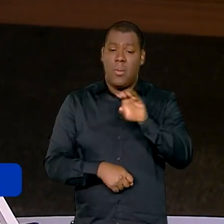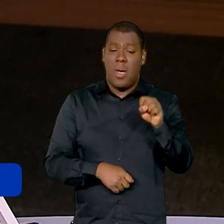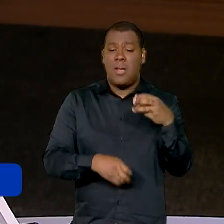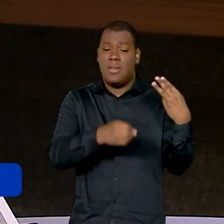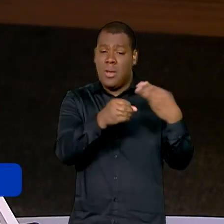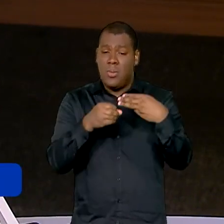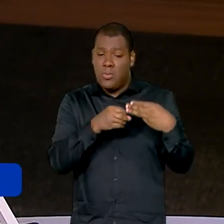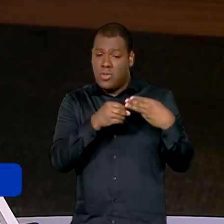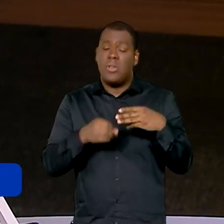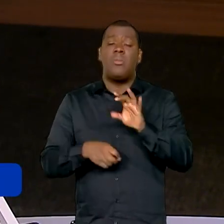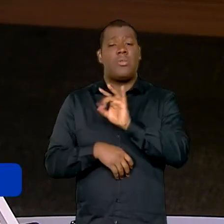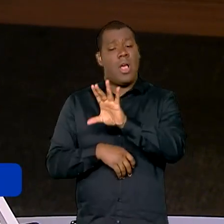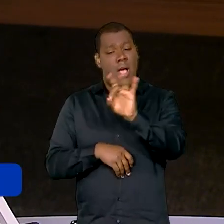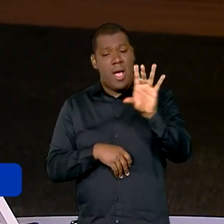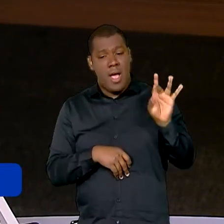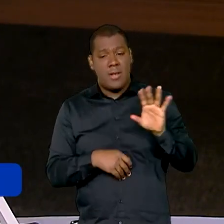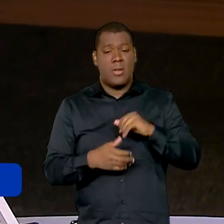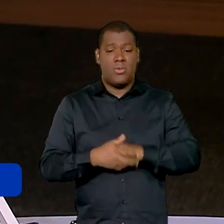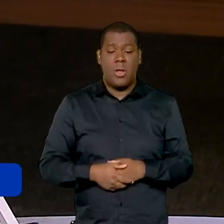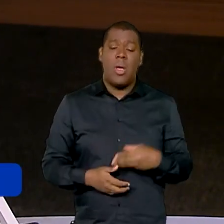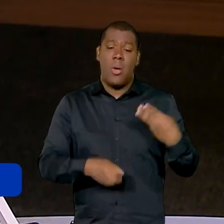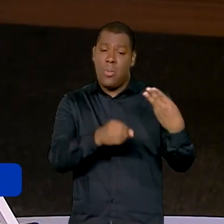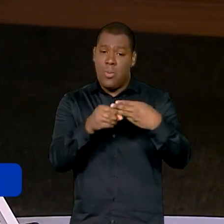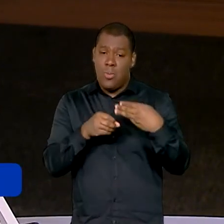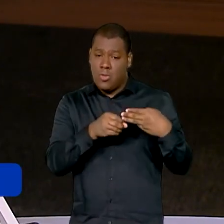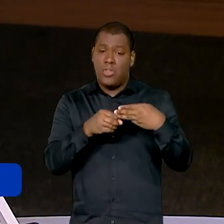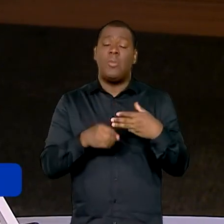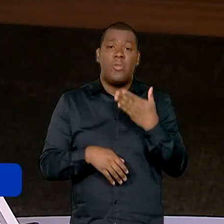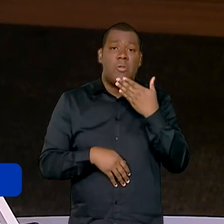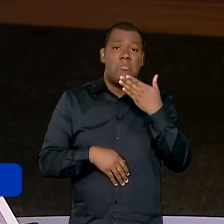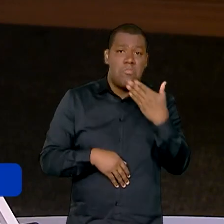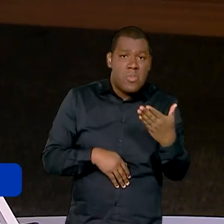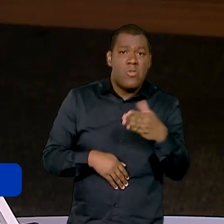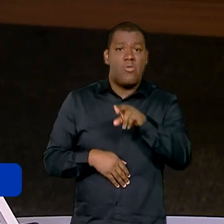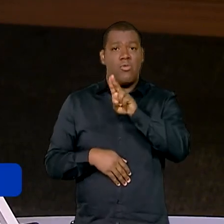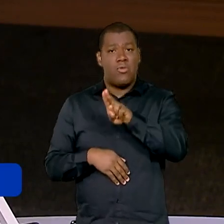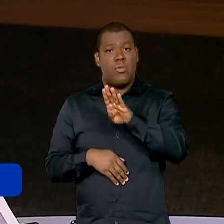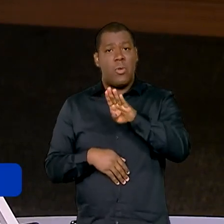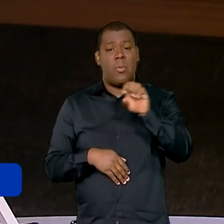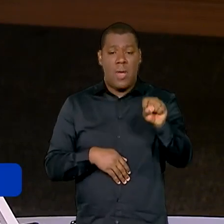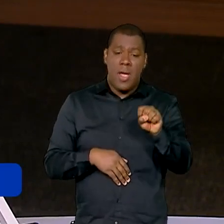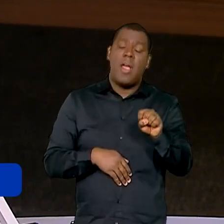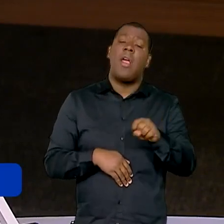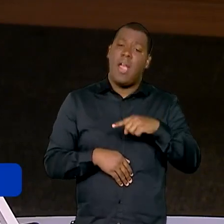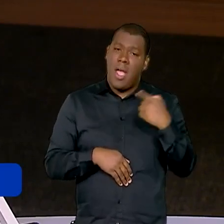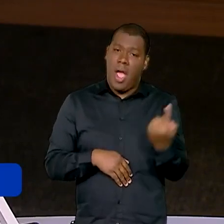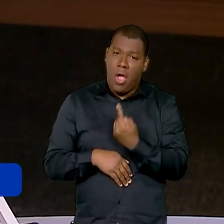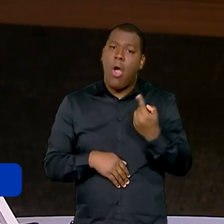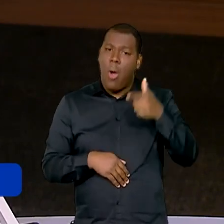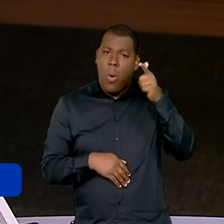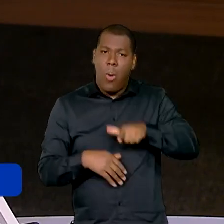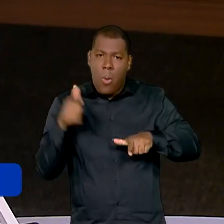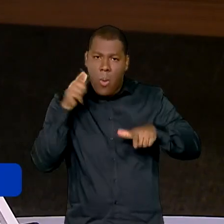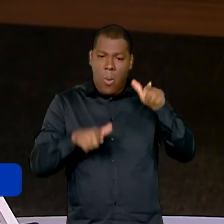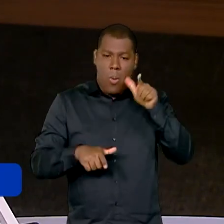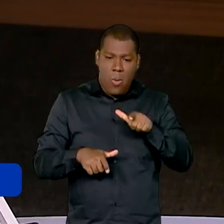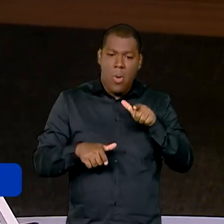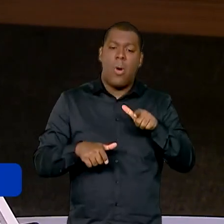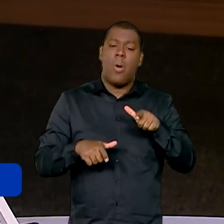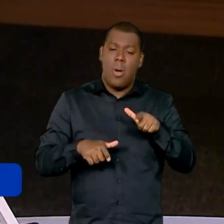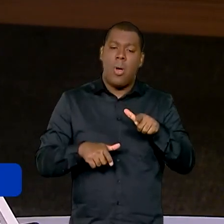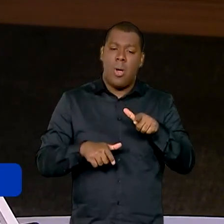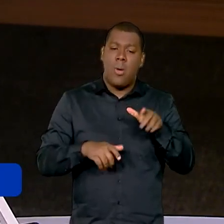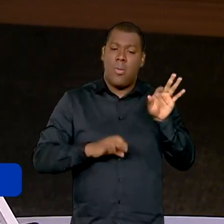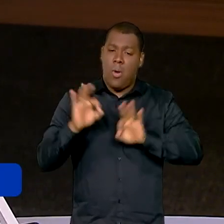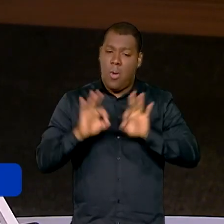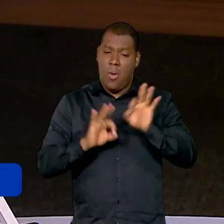que solicitou. Então, todos os municípios que solicitaram unidade básica de saúde, nós conseguimos atender aqueles que